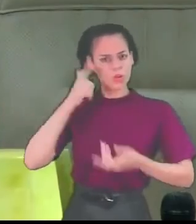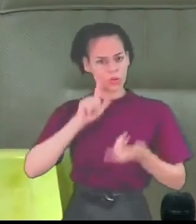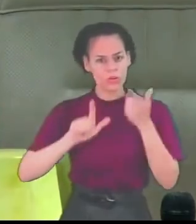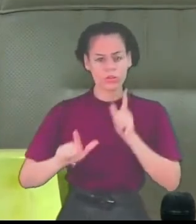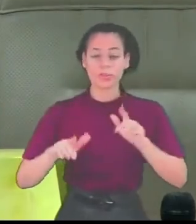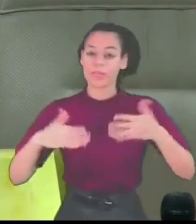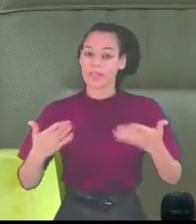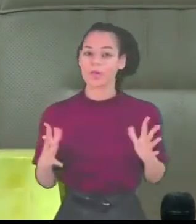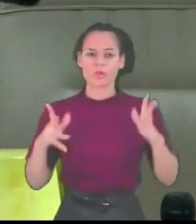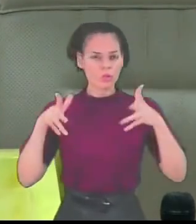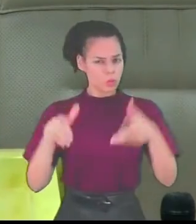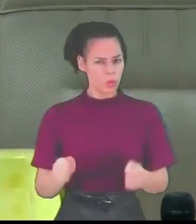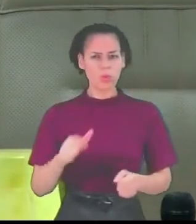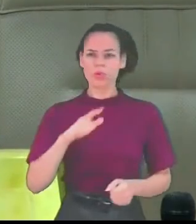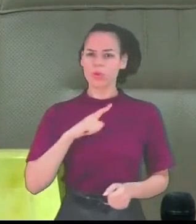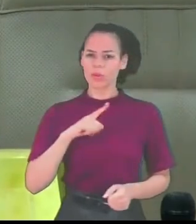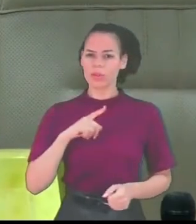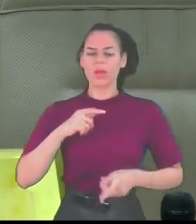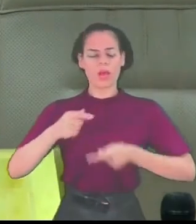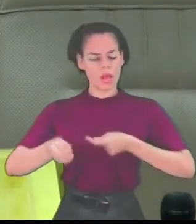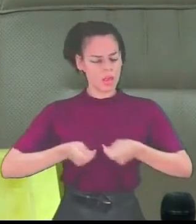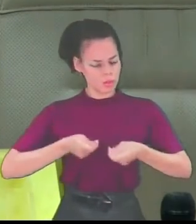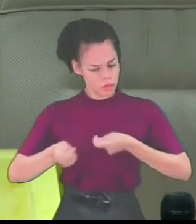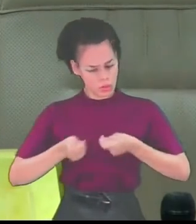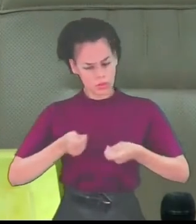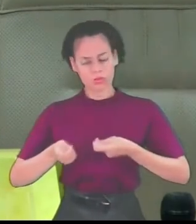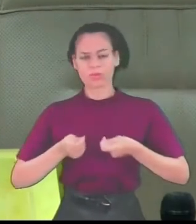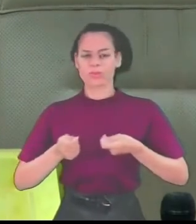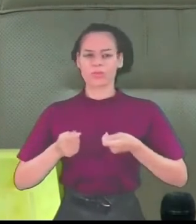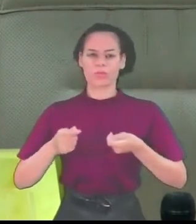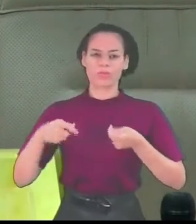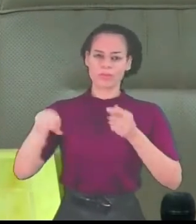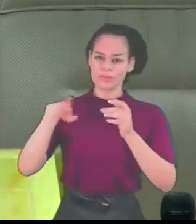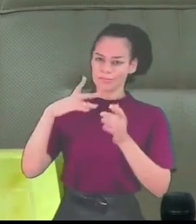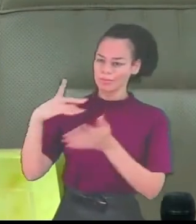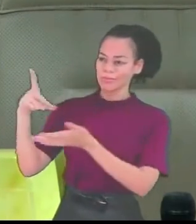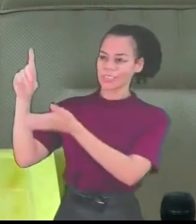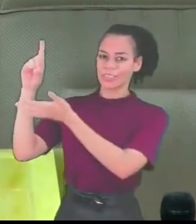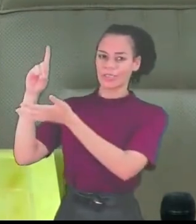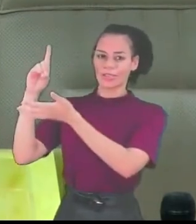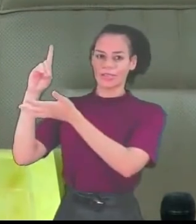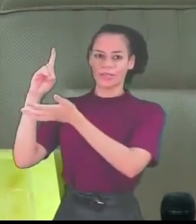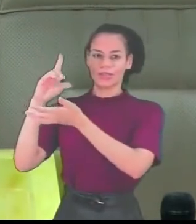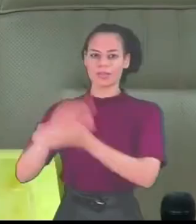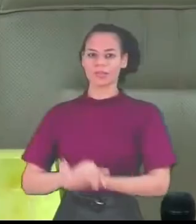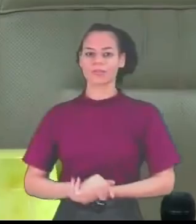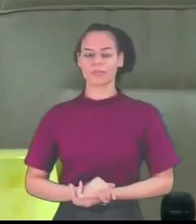tudo que você tem Está no Controle de Deus